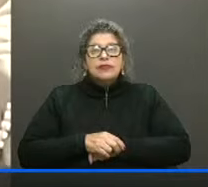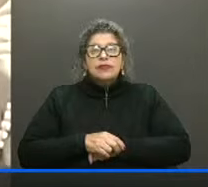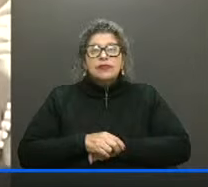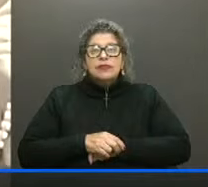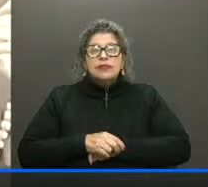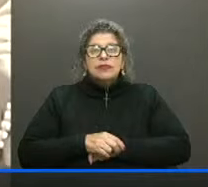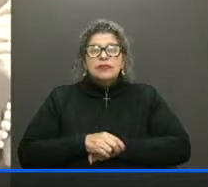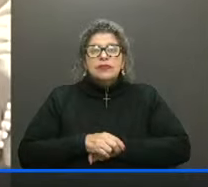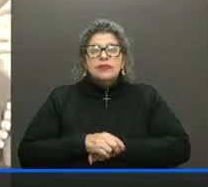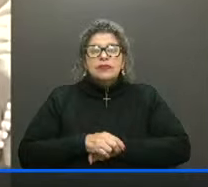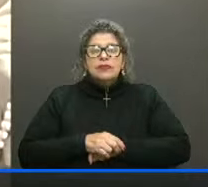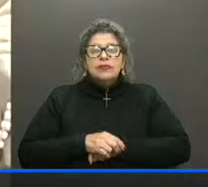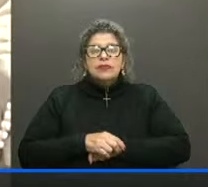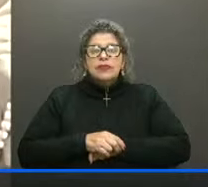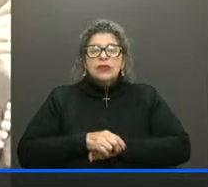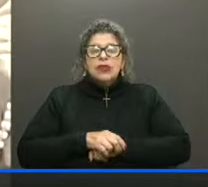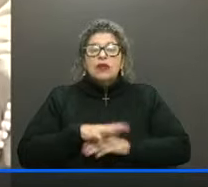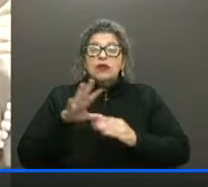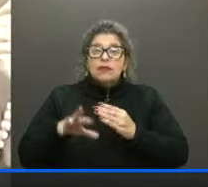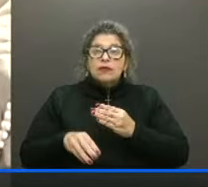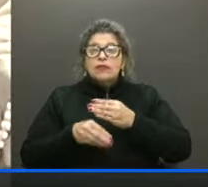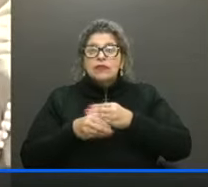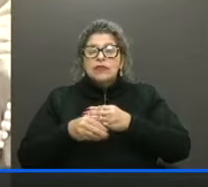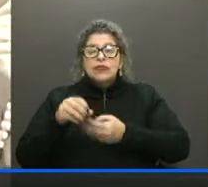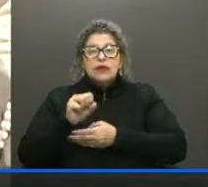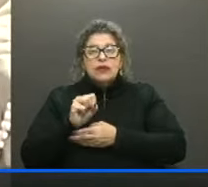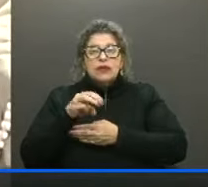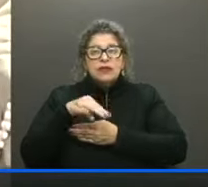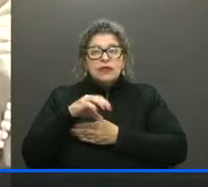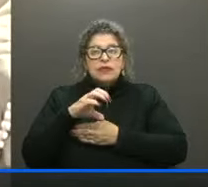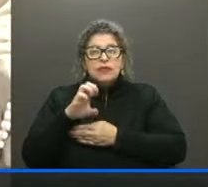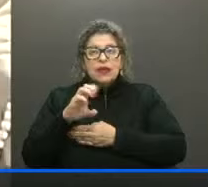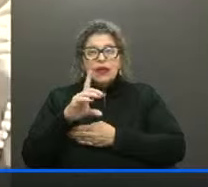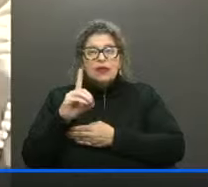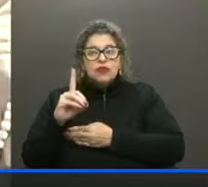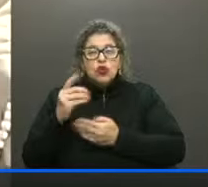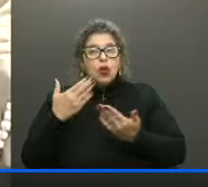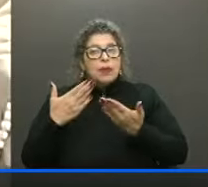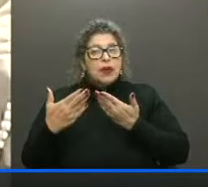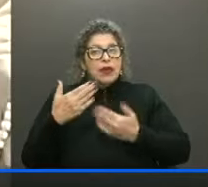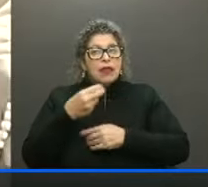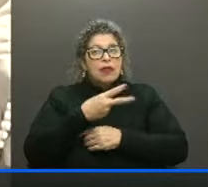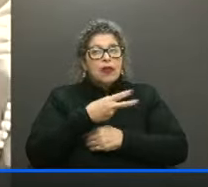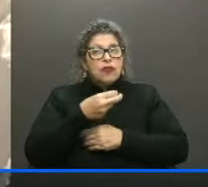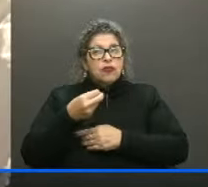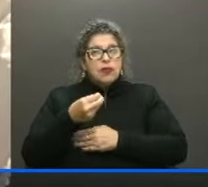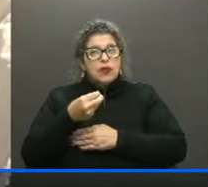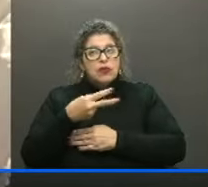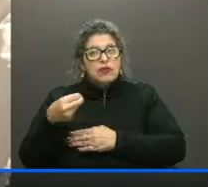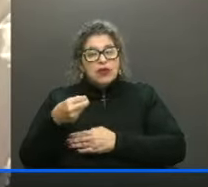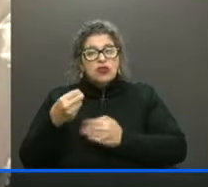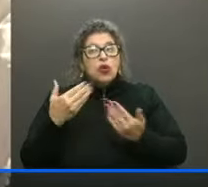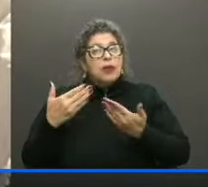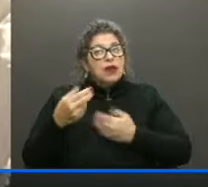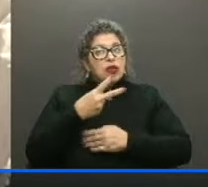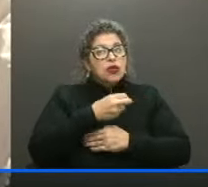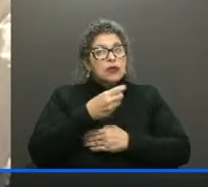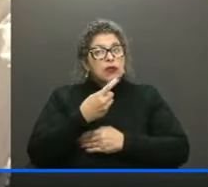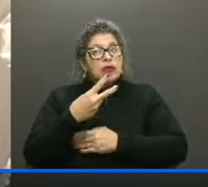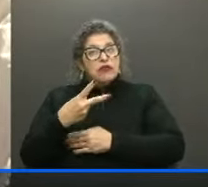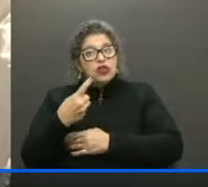fazer uma consideração na fala da ESMED, de que comparado 2020 com 2021, a